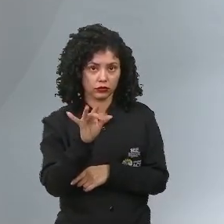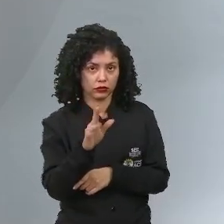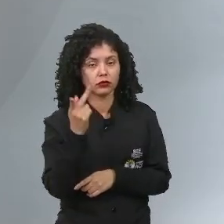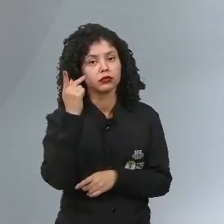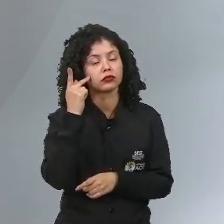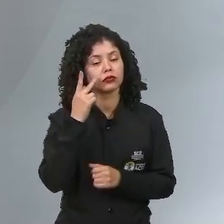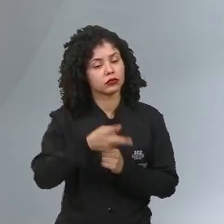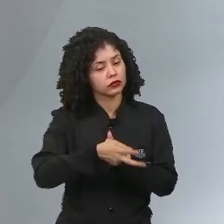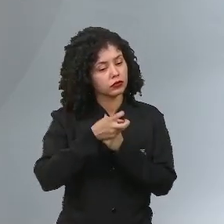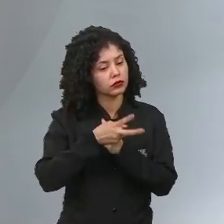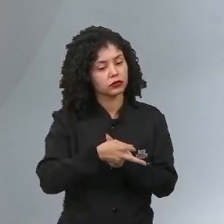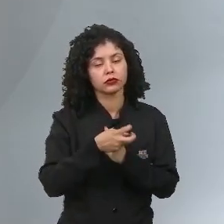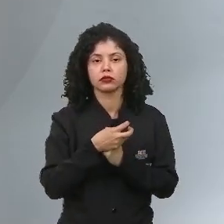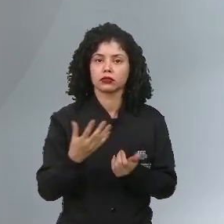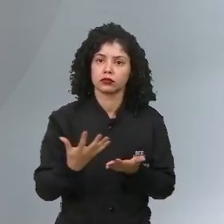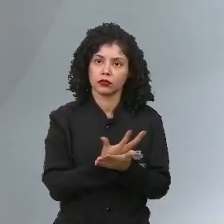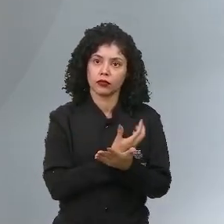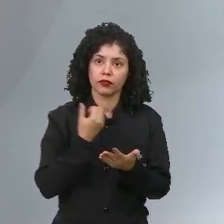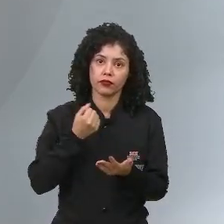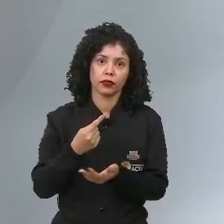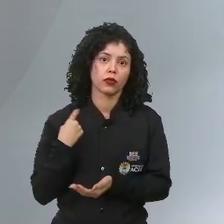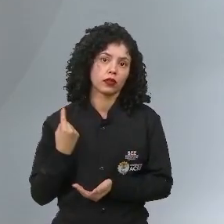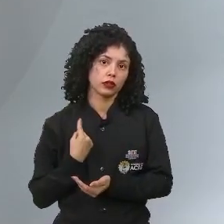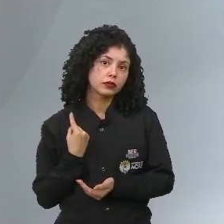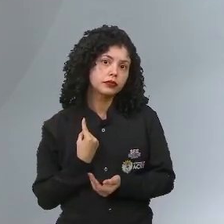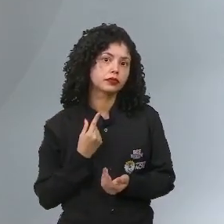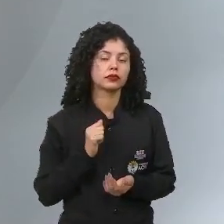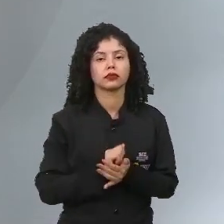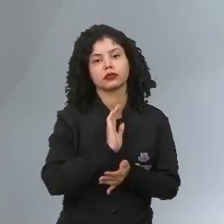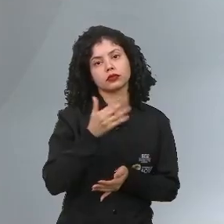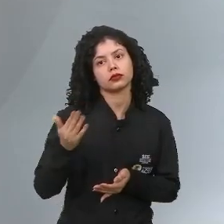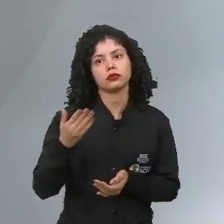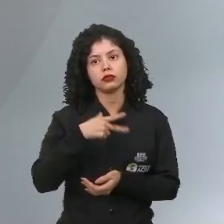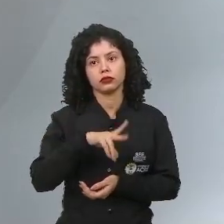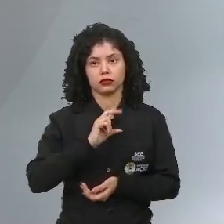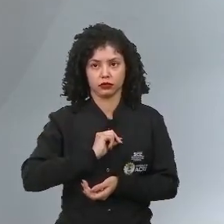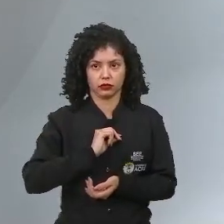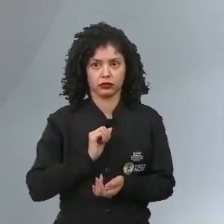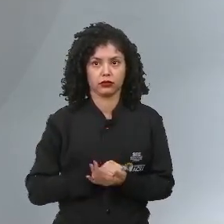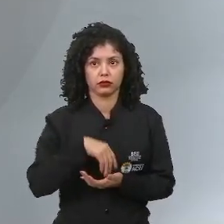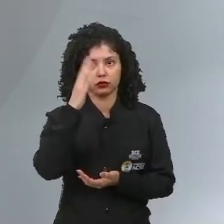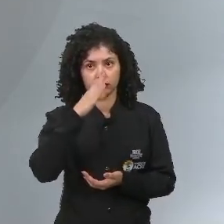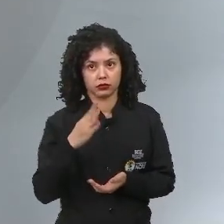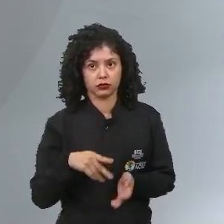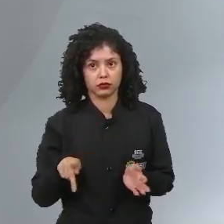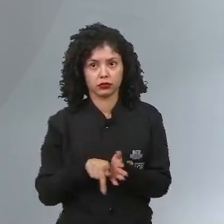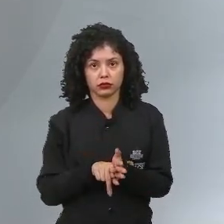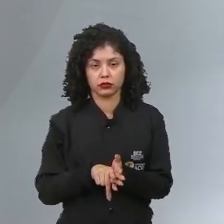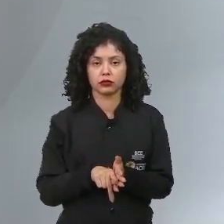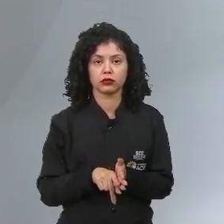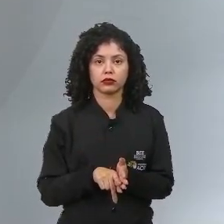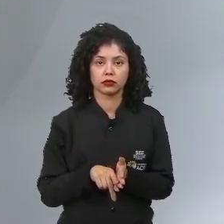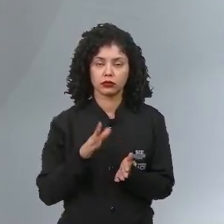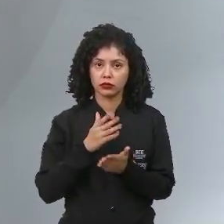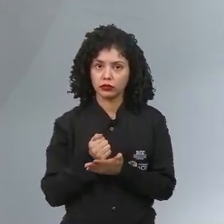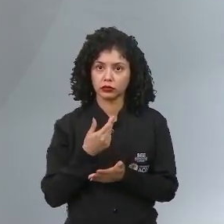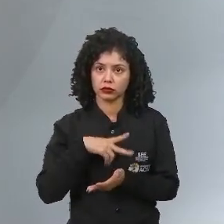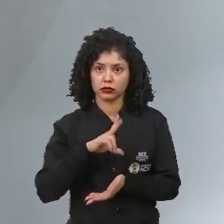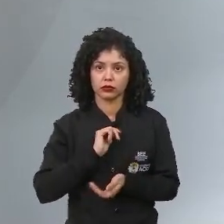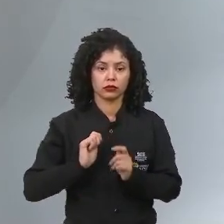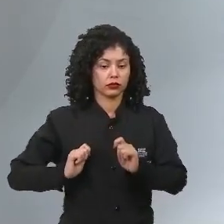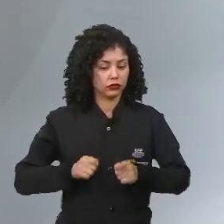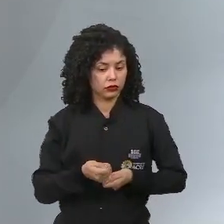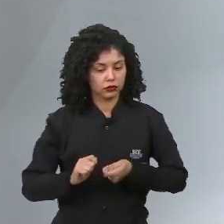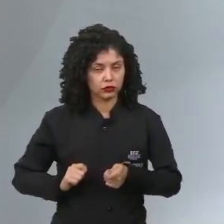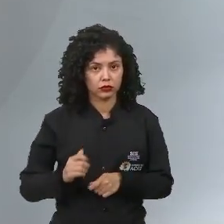fazer a exploração, a retirada do ouro sozinhos. Enquanto que Portugal, né, porque o Brasil era uma possessão portuguesa, queria